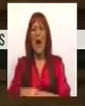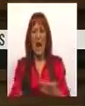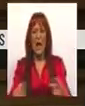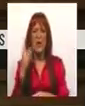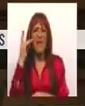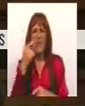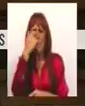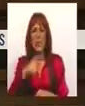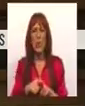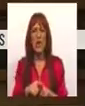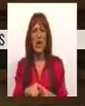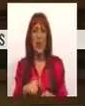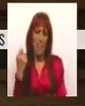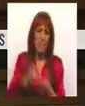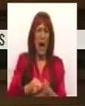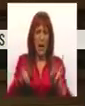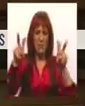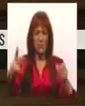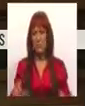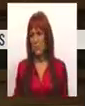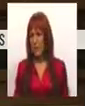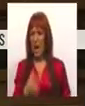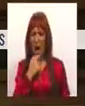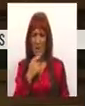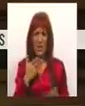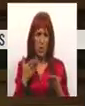morrem, a vida das pessoas é que está a pagar,